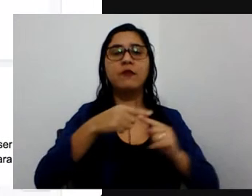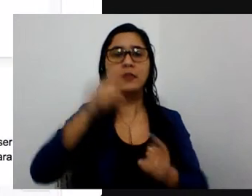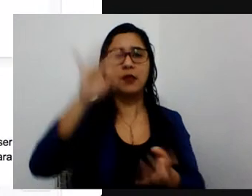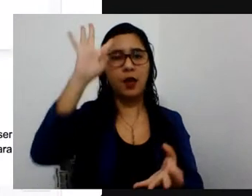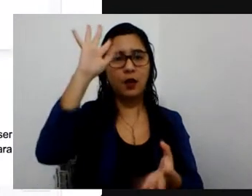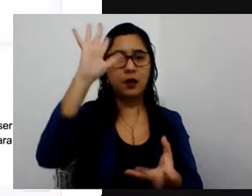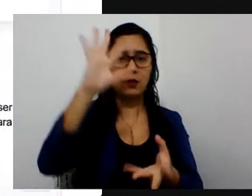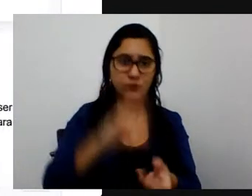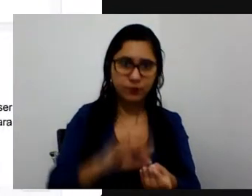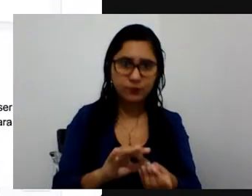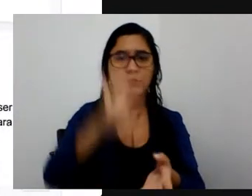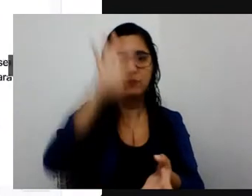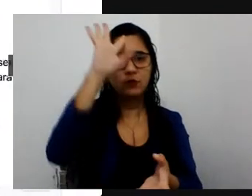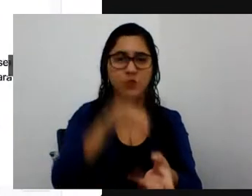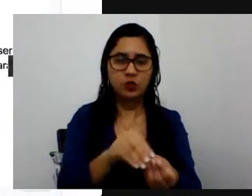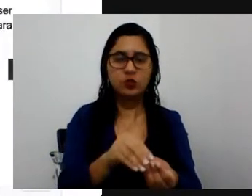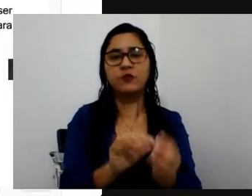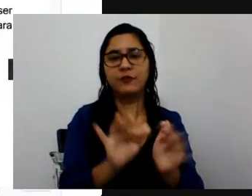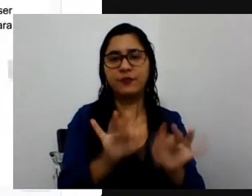considerações finais.